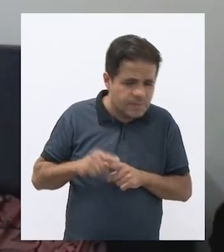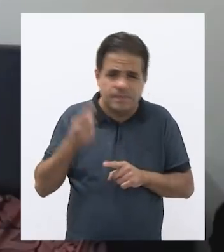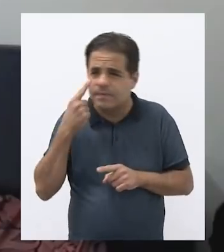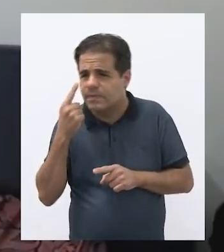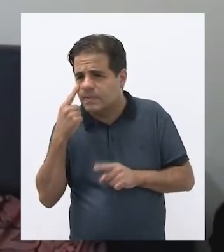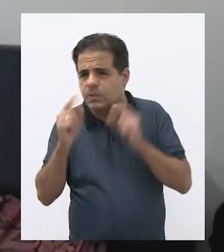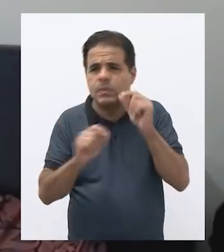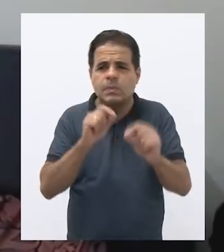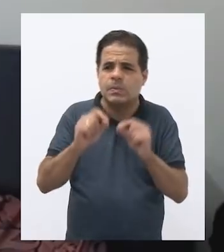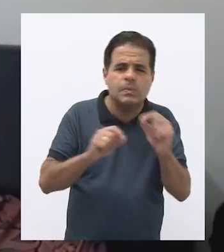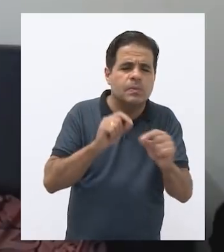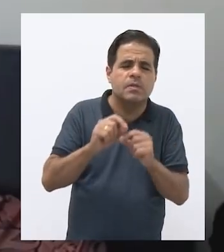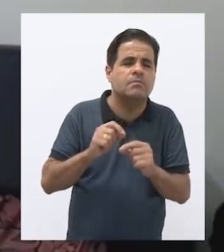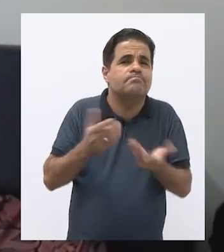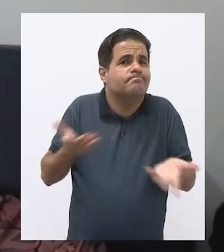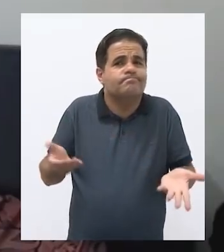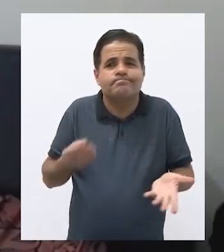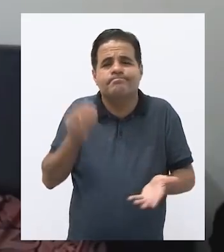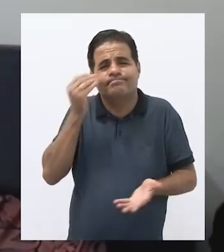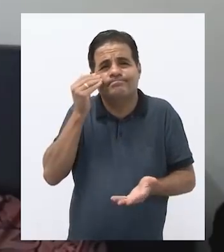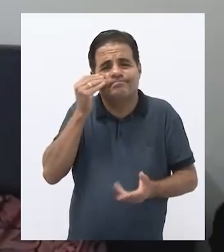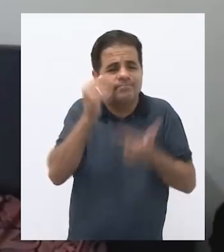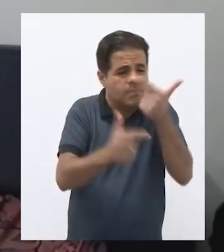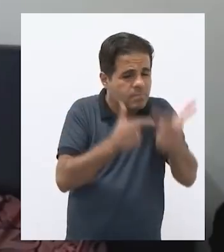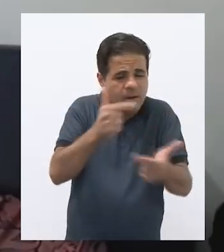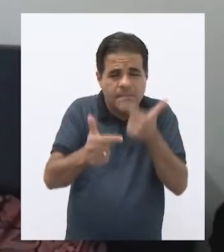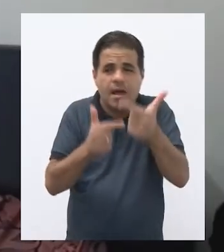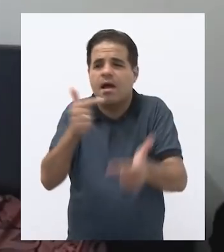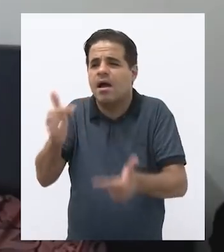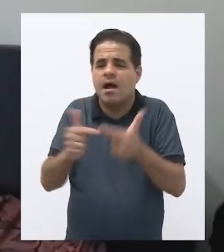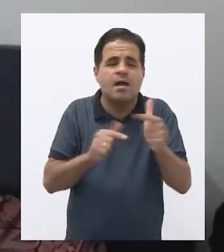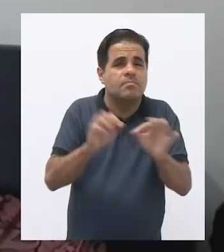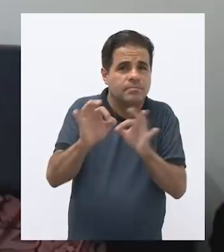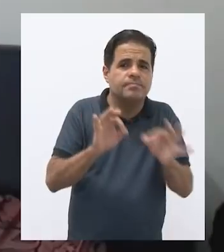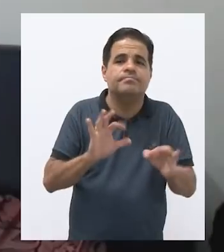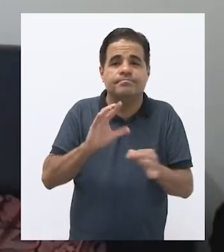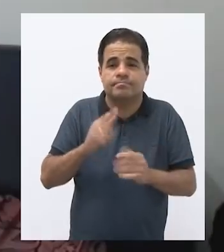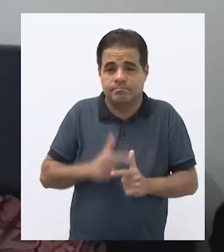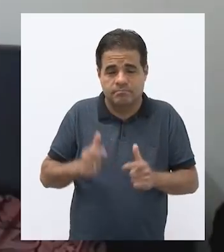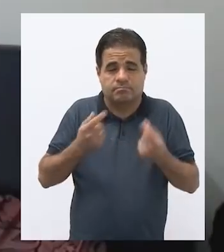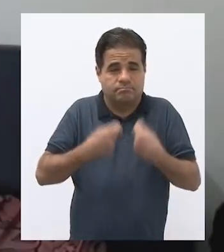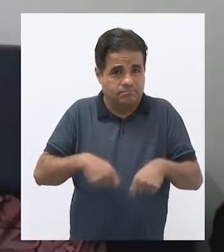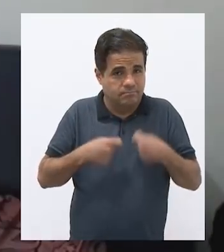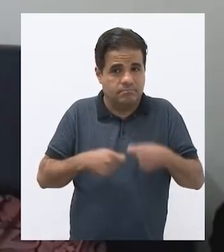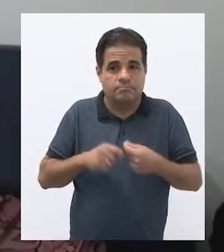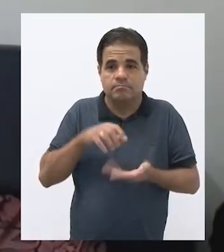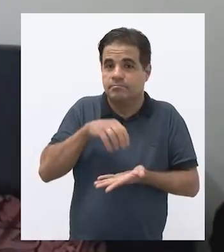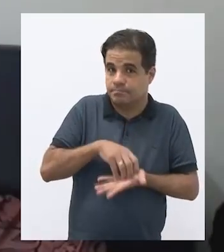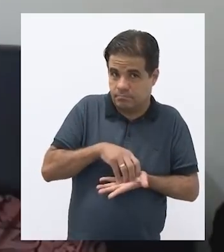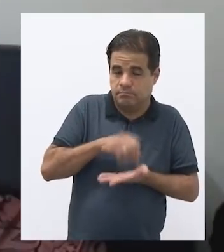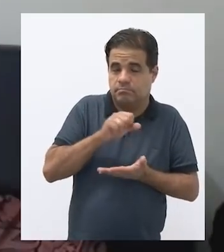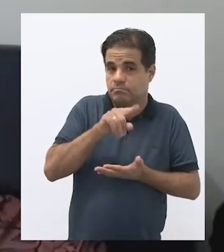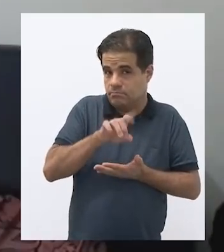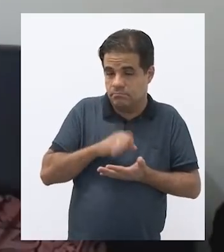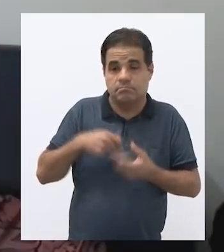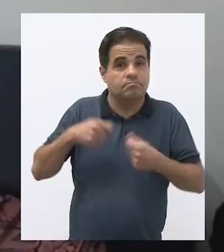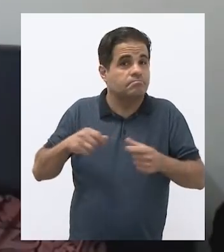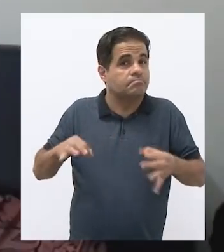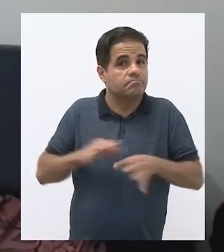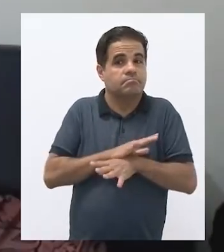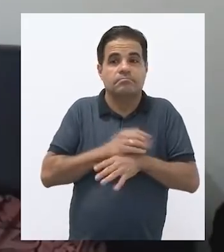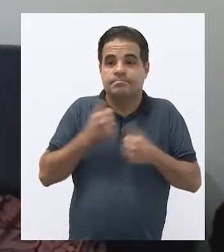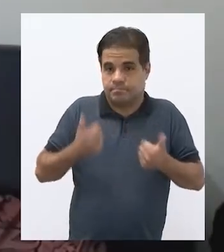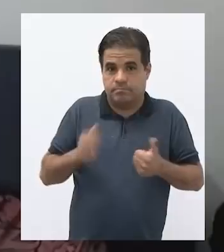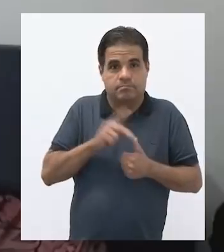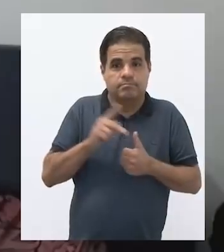gente tem feito um trabalho para solucionar, claro, porque a gente precisa que a sede esteja funcionando para